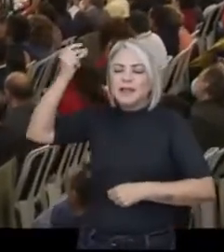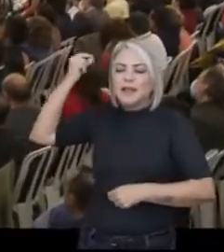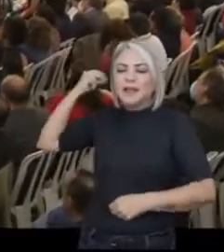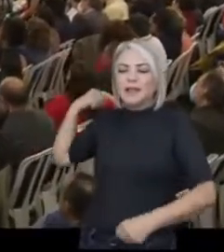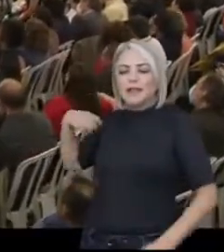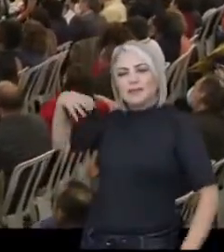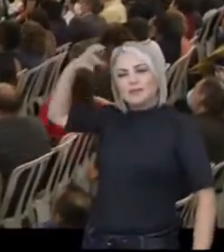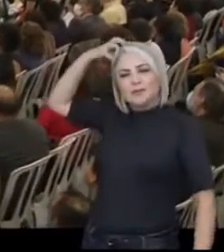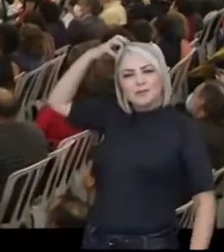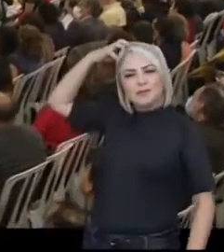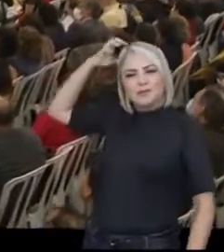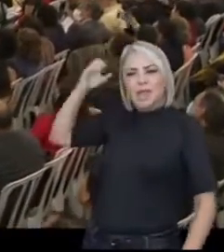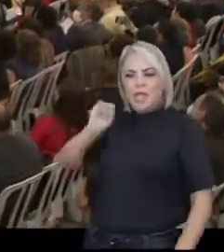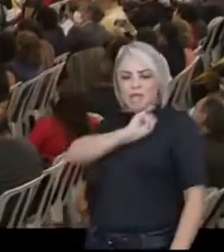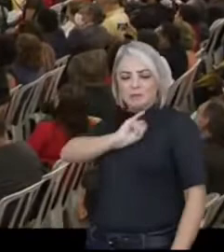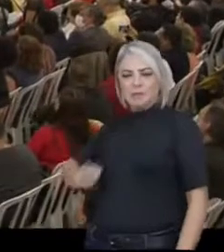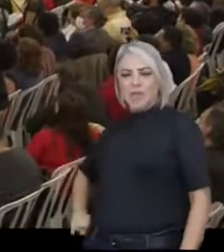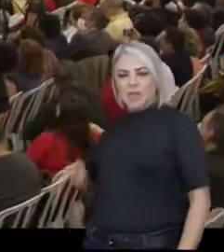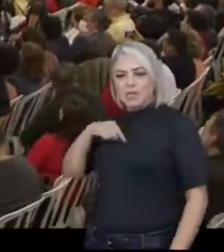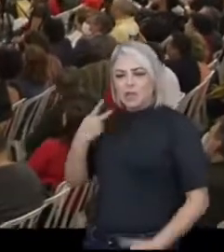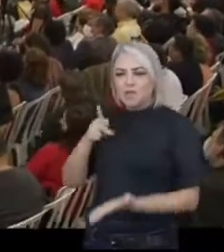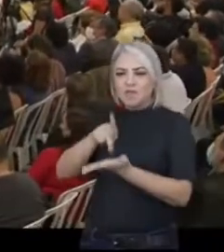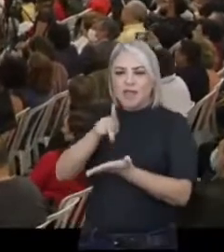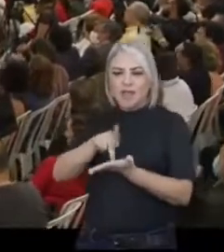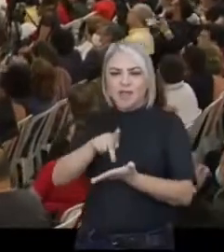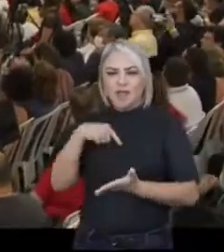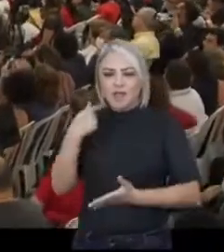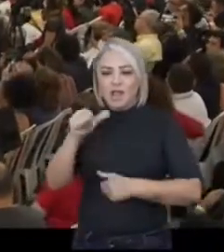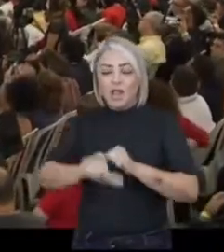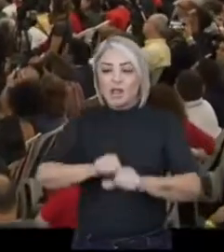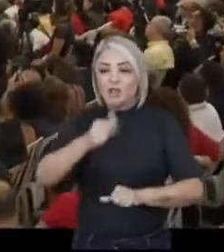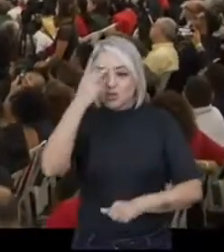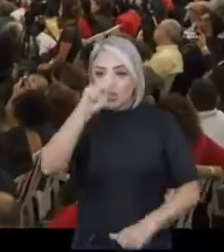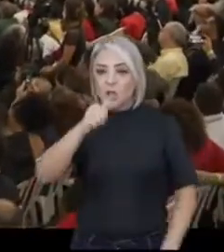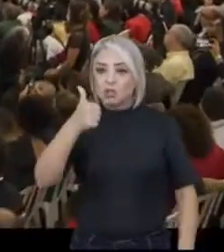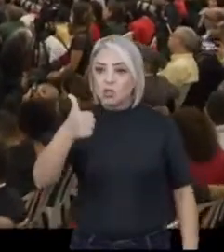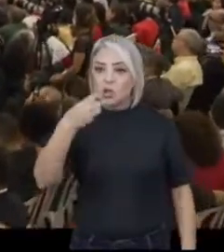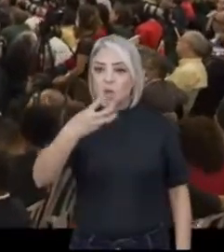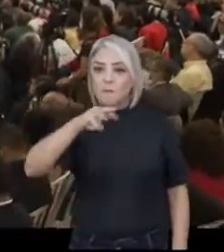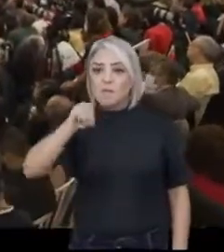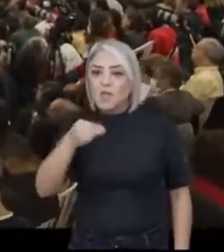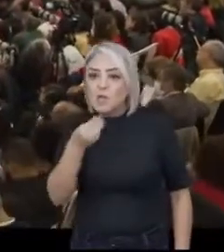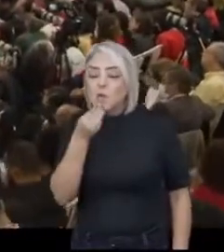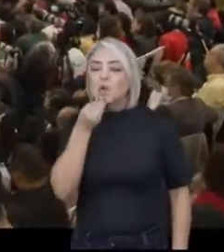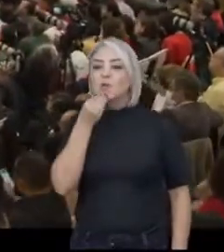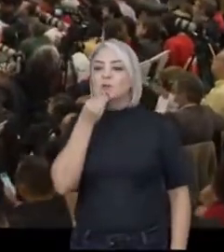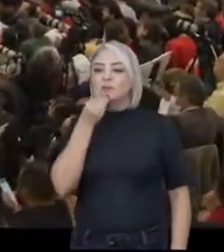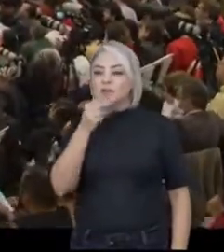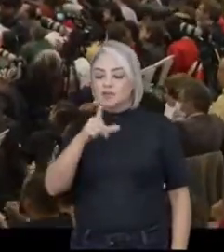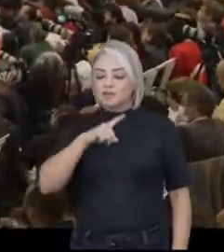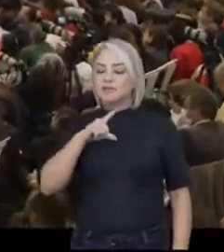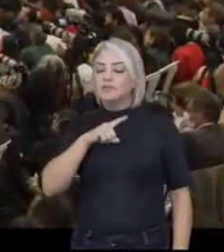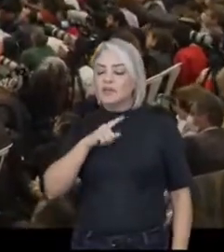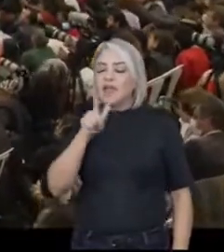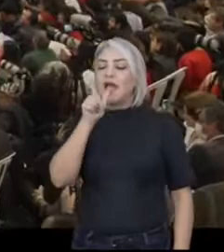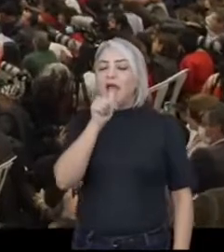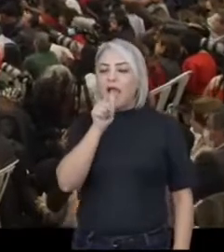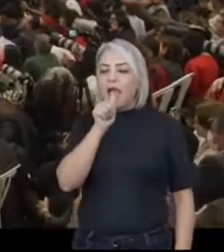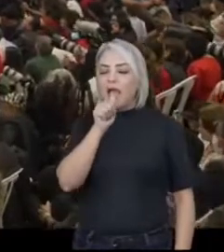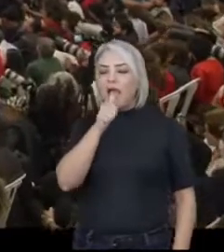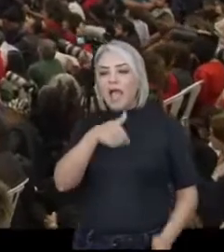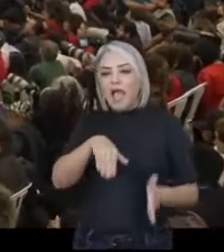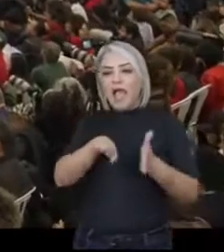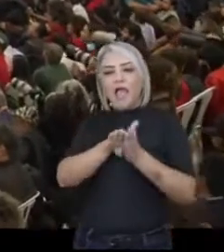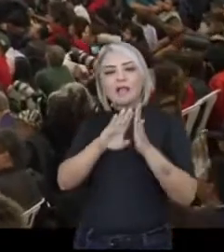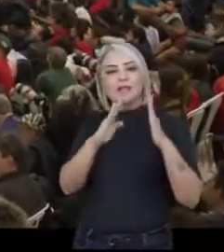tornamos realidade para que 12 milhões de brasileiros tivessem finalmente água chegando às suas casas